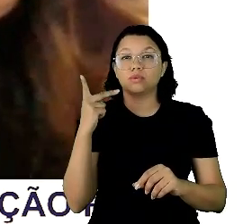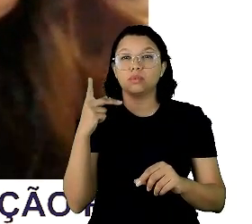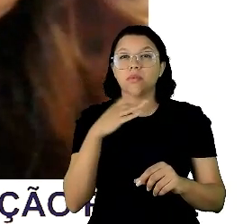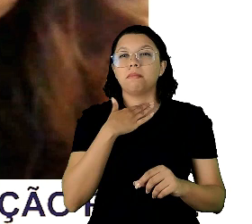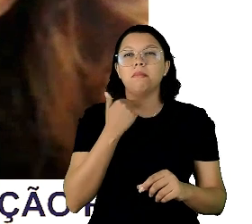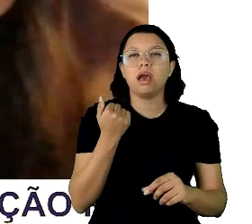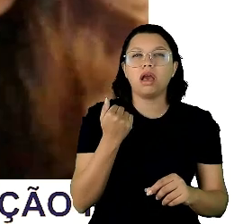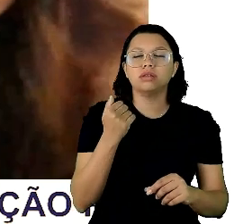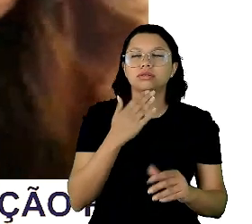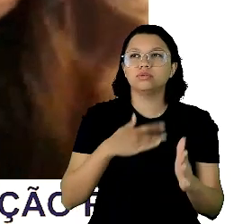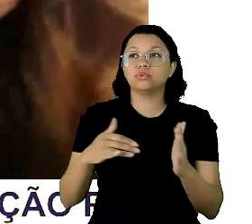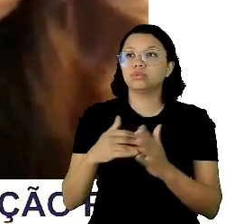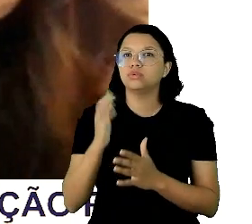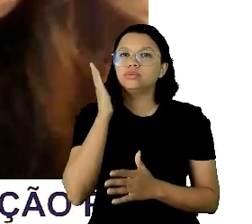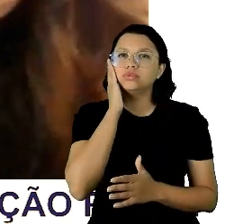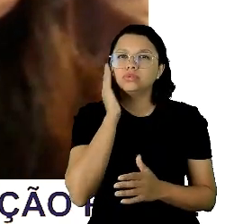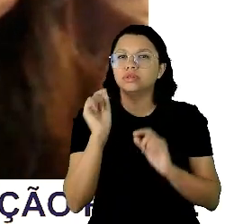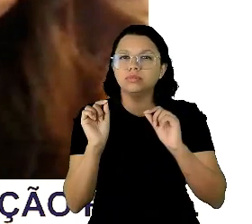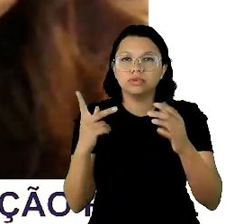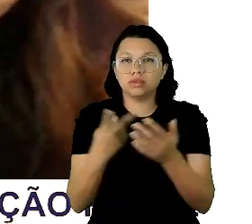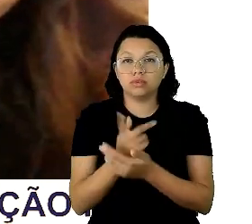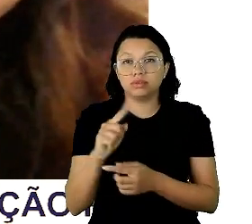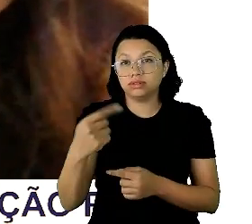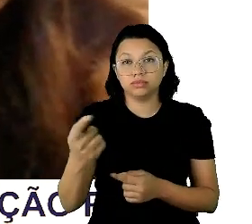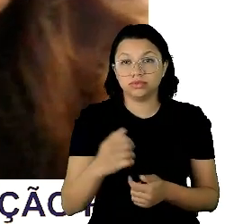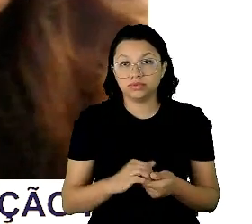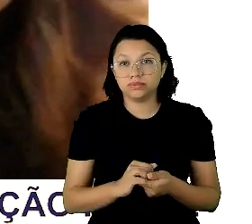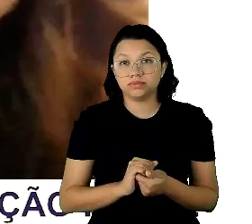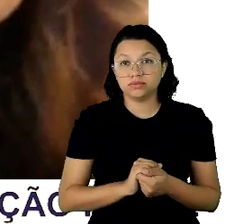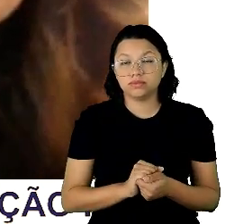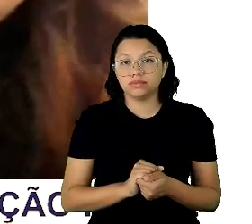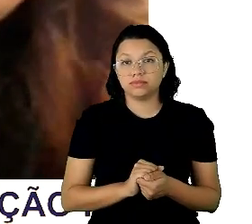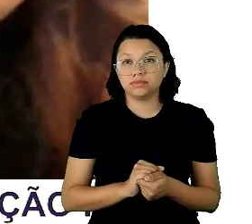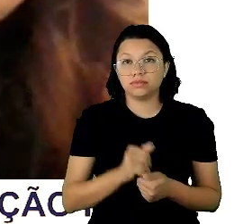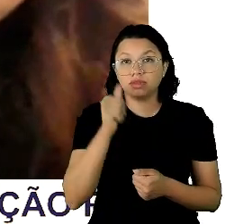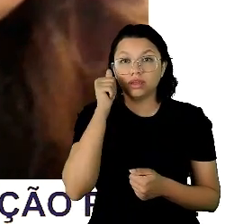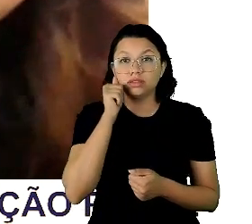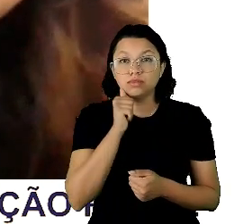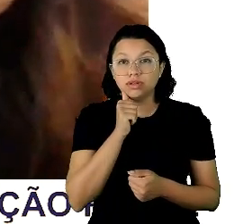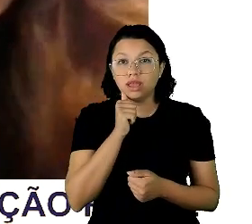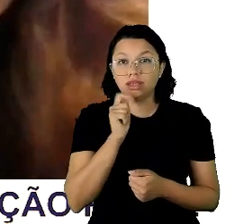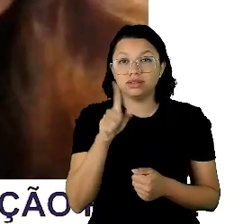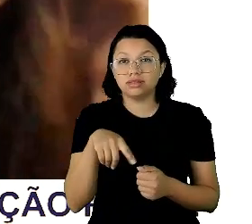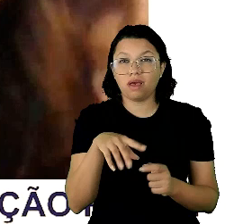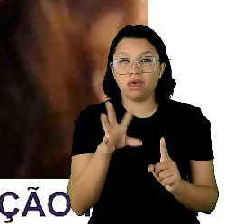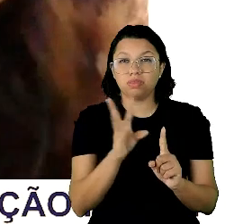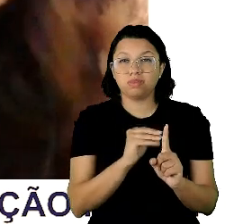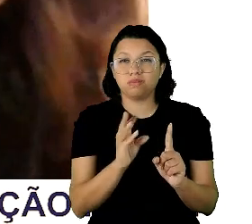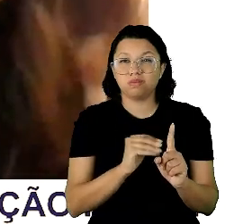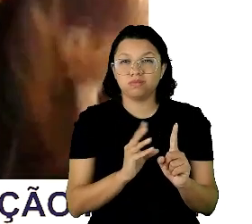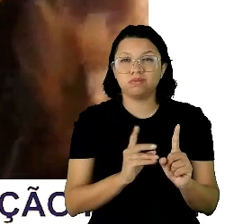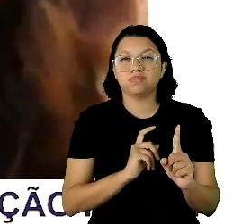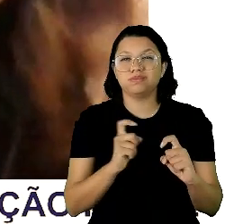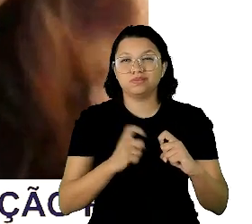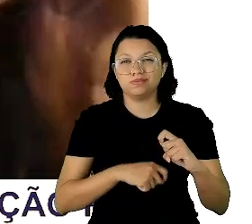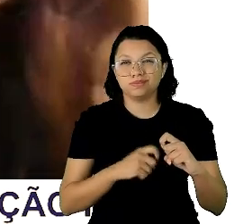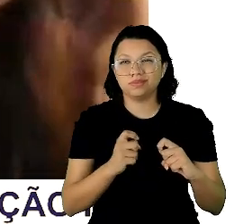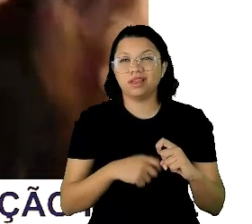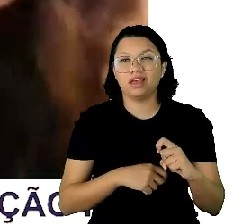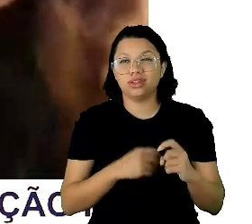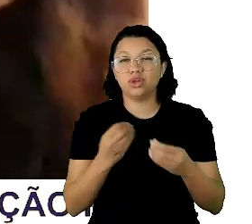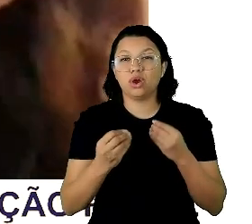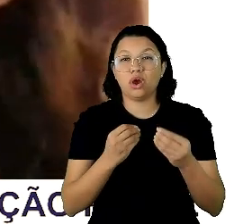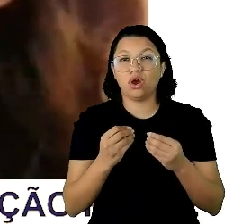mundo sabe o que acontece depois. As mulheres são estupradas como um sinal de